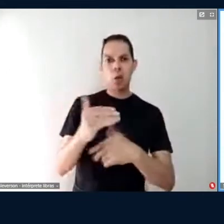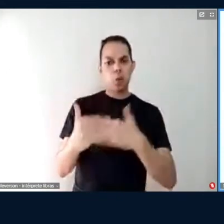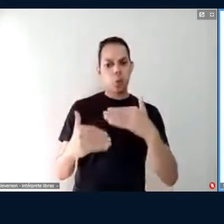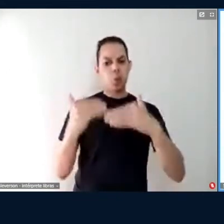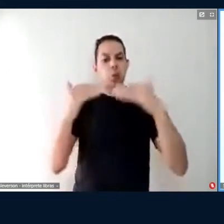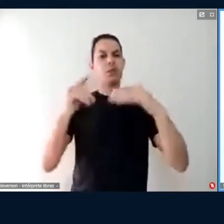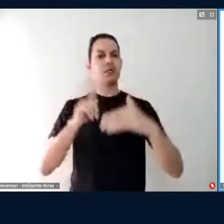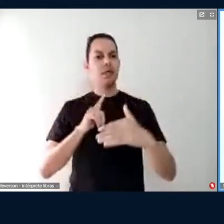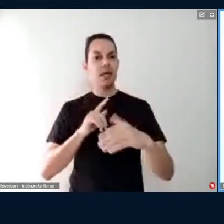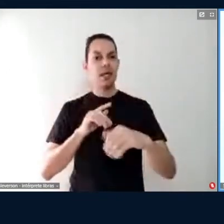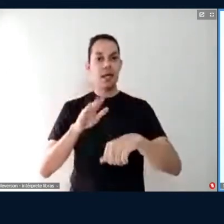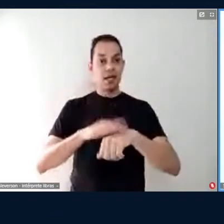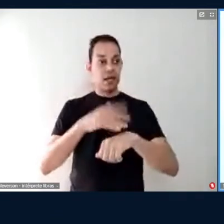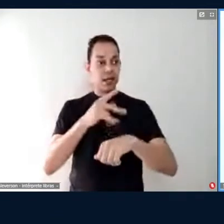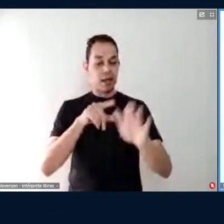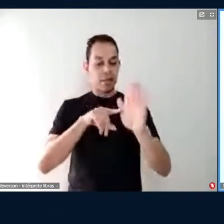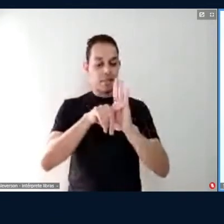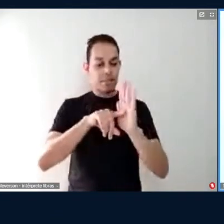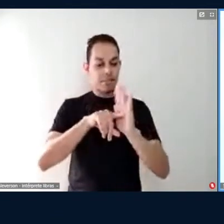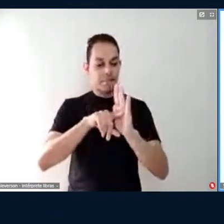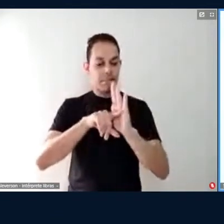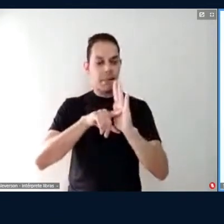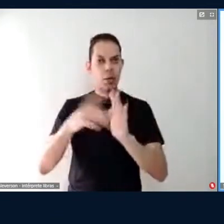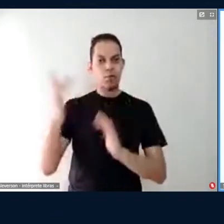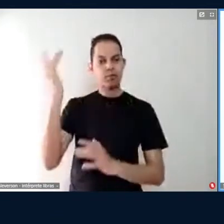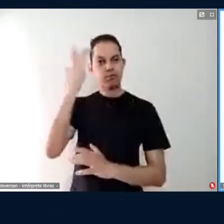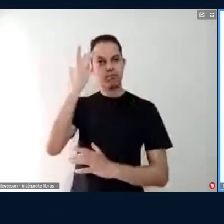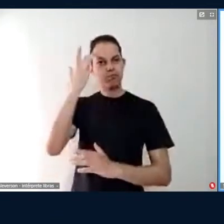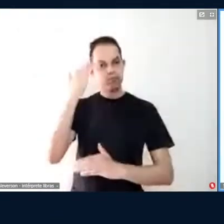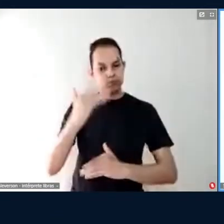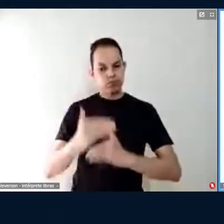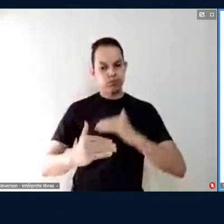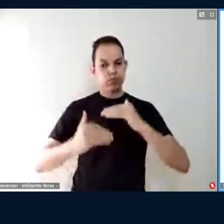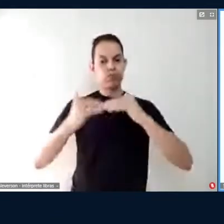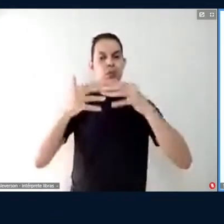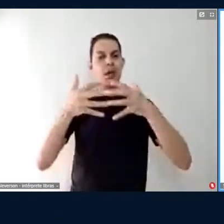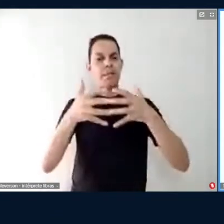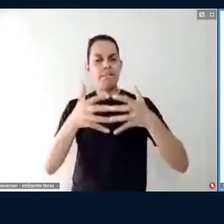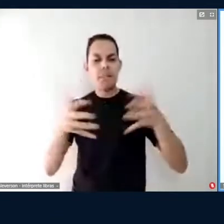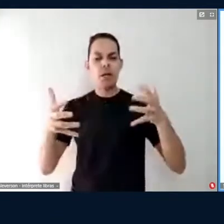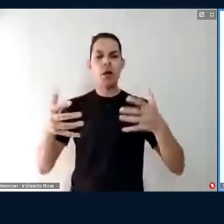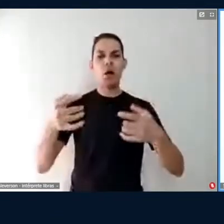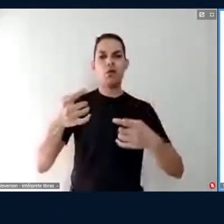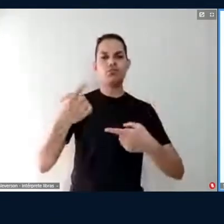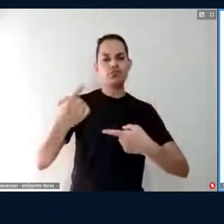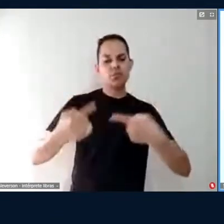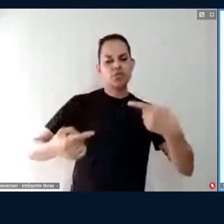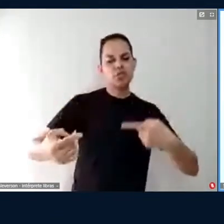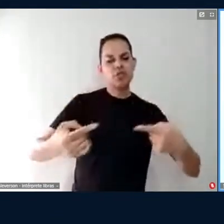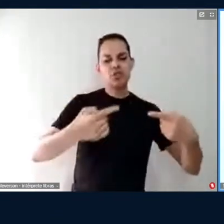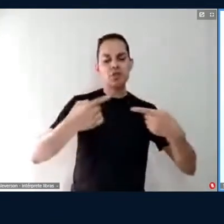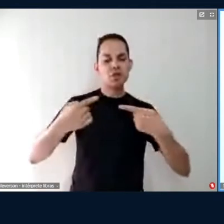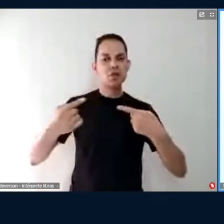pesquisa amadureceu muito e ampliou discussões emergentes e urgentes.